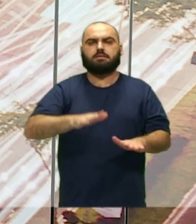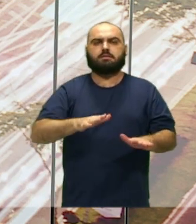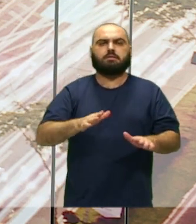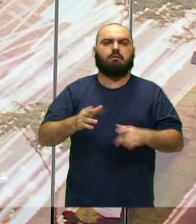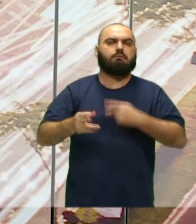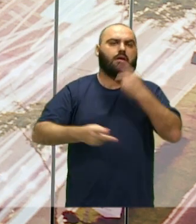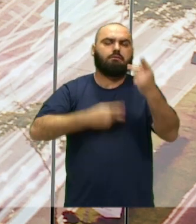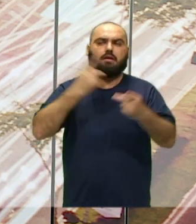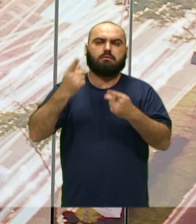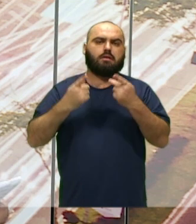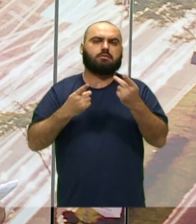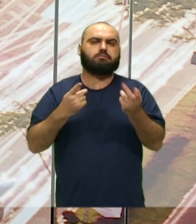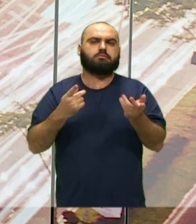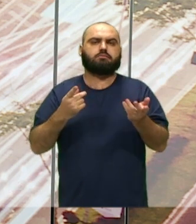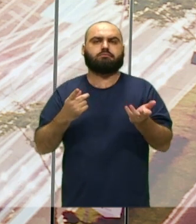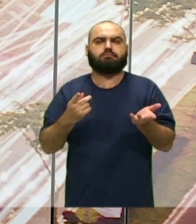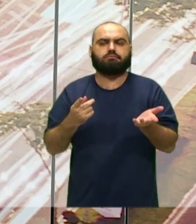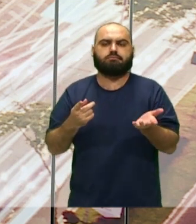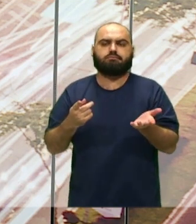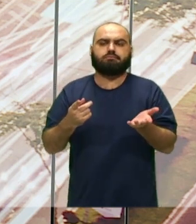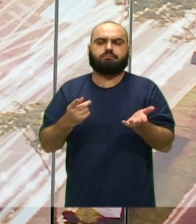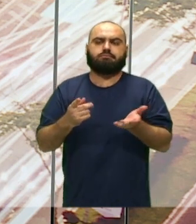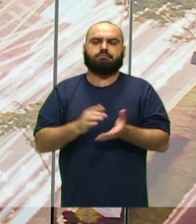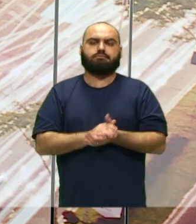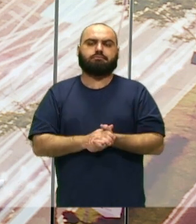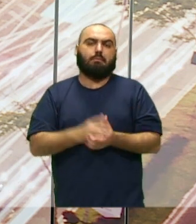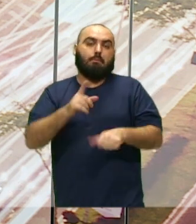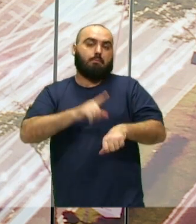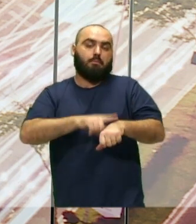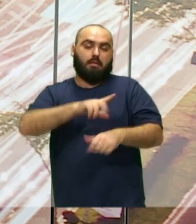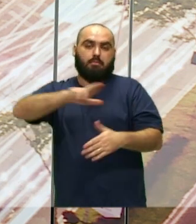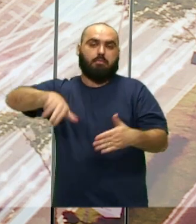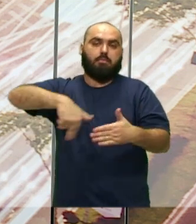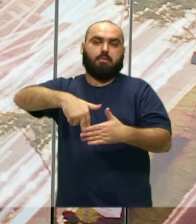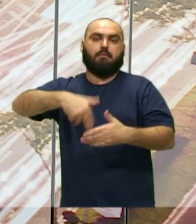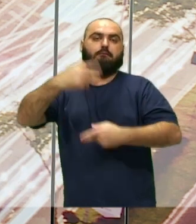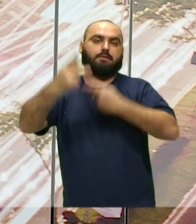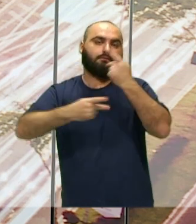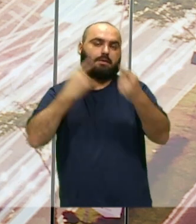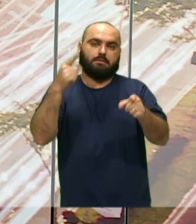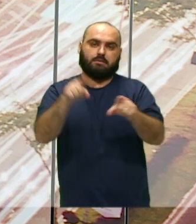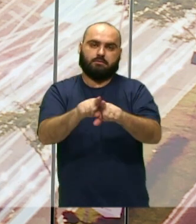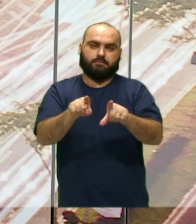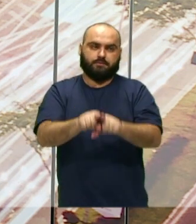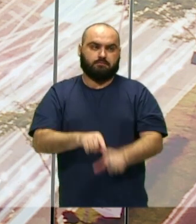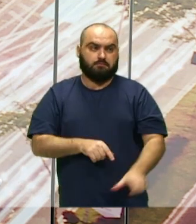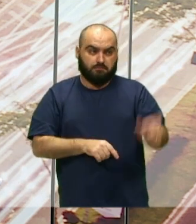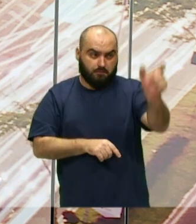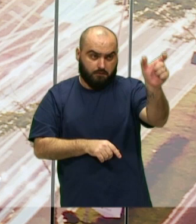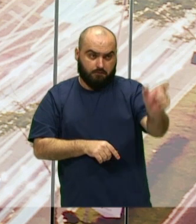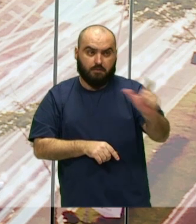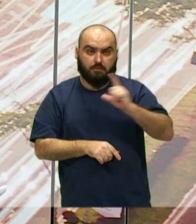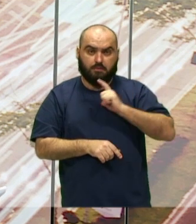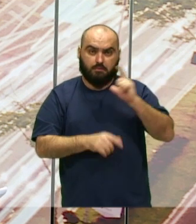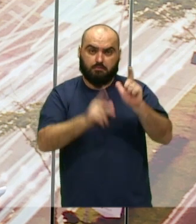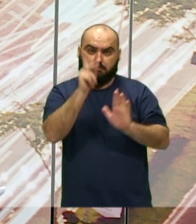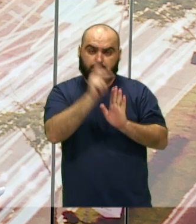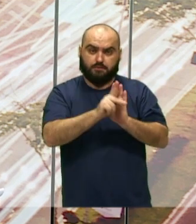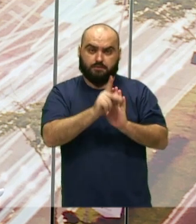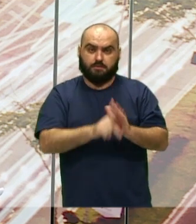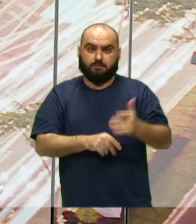vezes, né, enviesada, até mesmo durante o uso da tribuna. Vereadora, a senhora tem um projeto de lei ordinário número 28